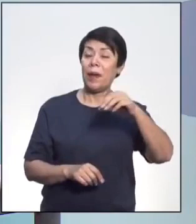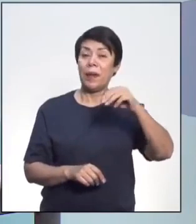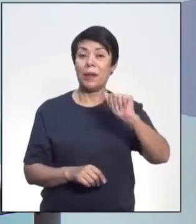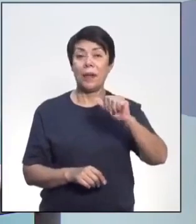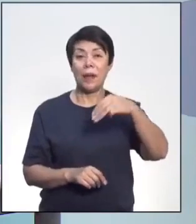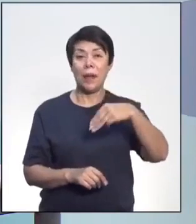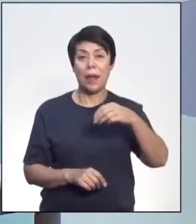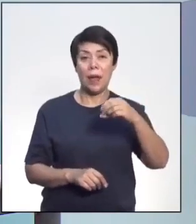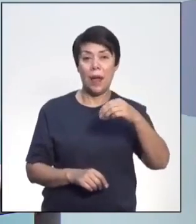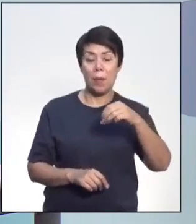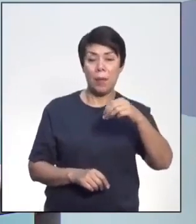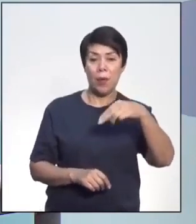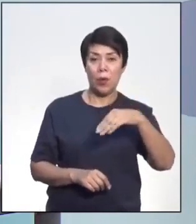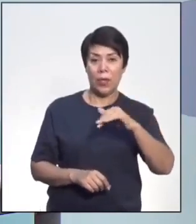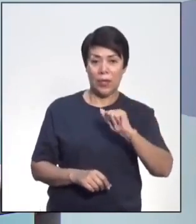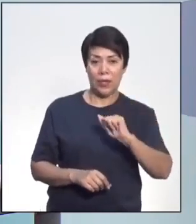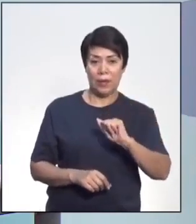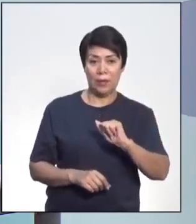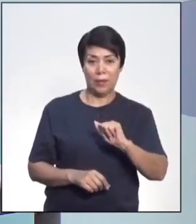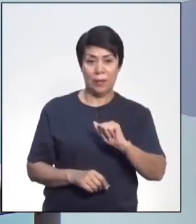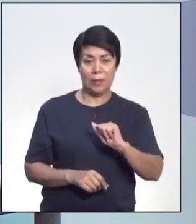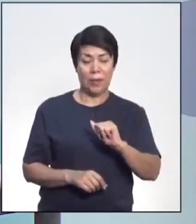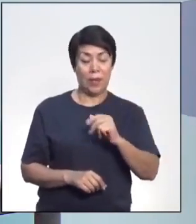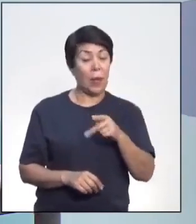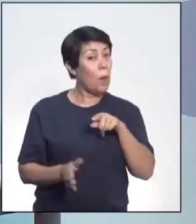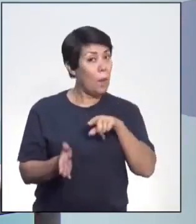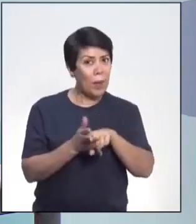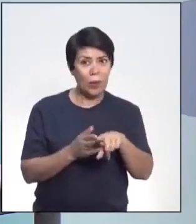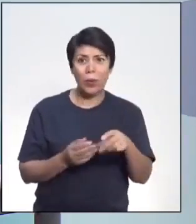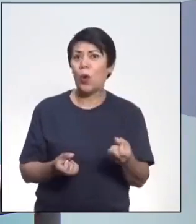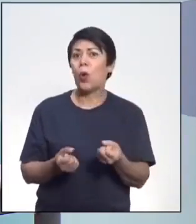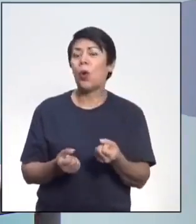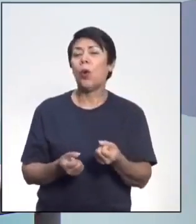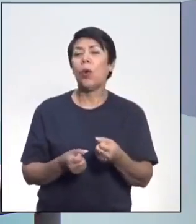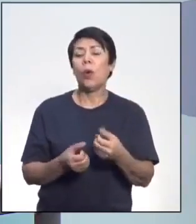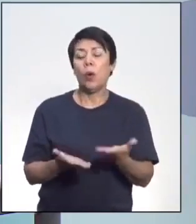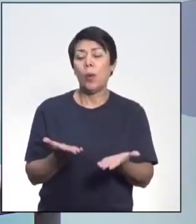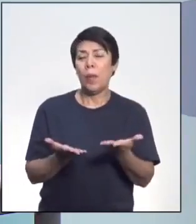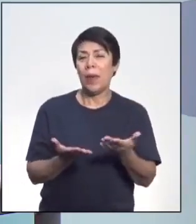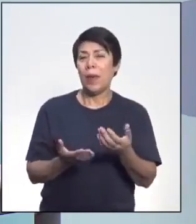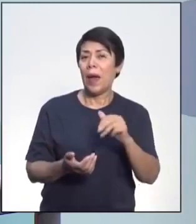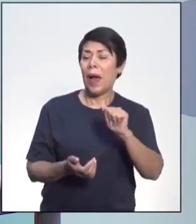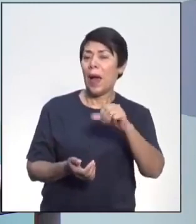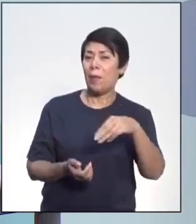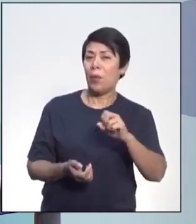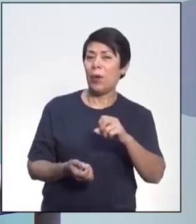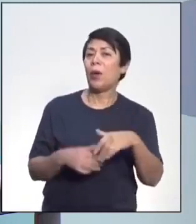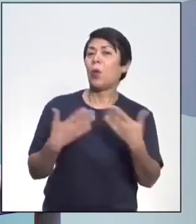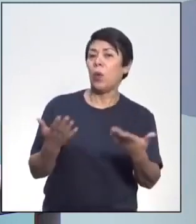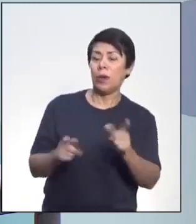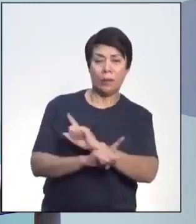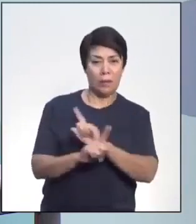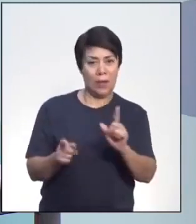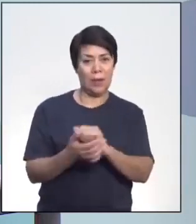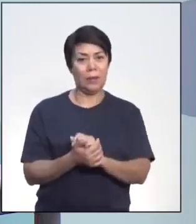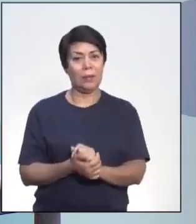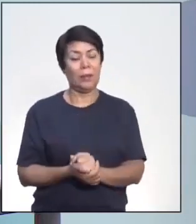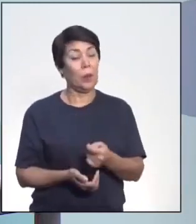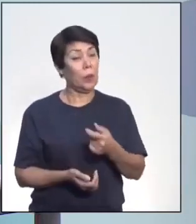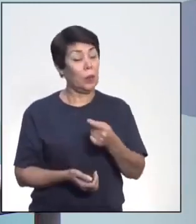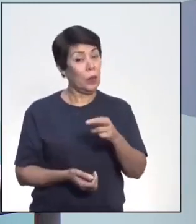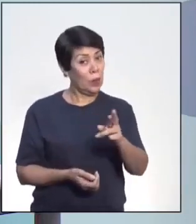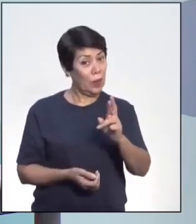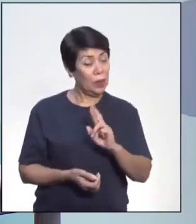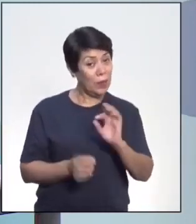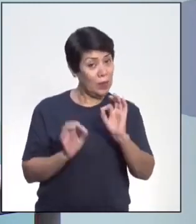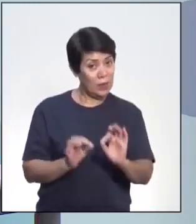amônia? Ninguém perguntou qual era a quantidade de amônia. Então, cuidado, tá? Então, aos poucos responderam aí. Qual é a